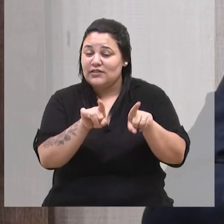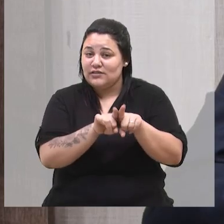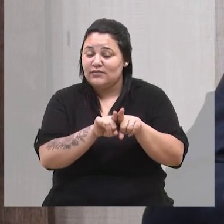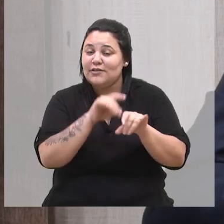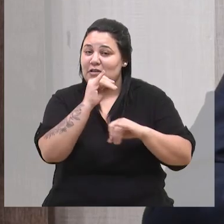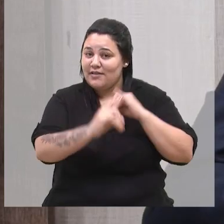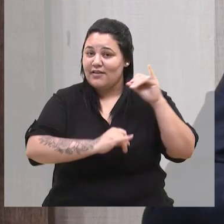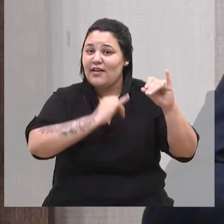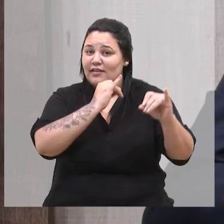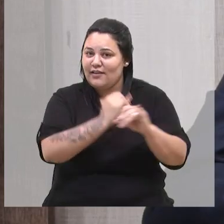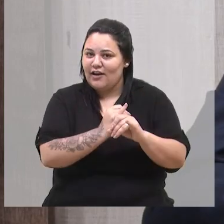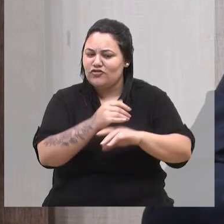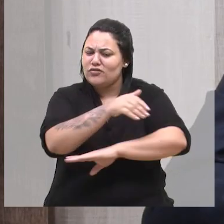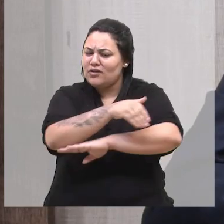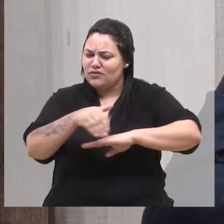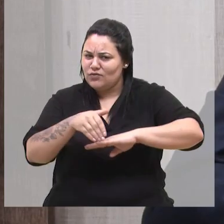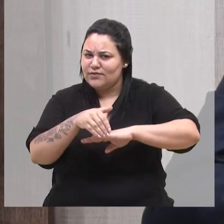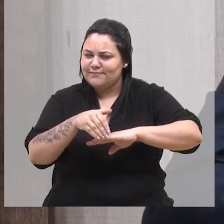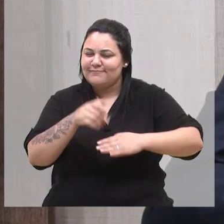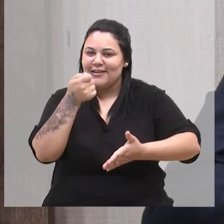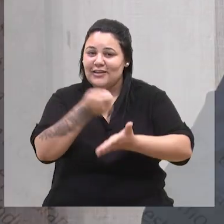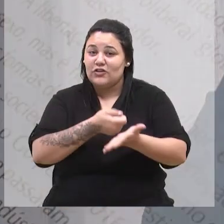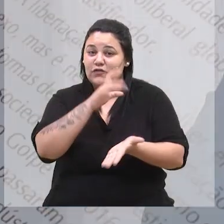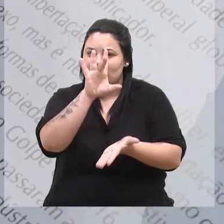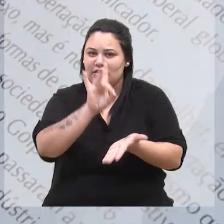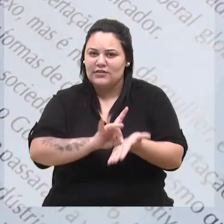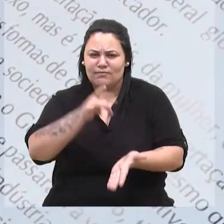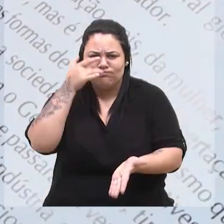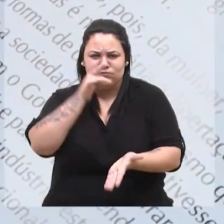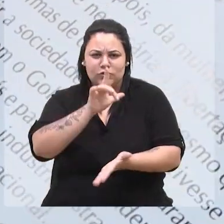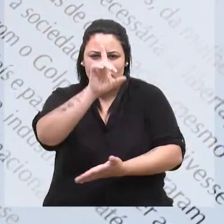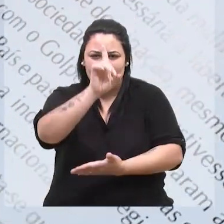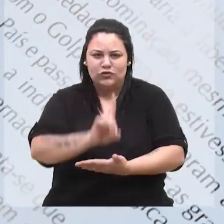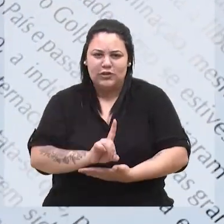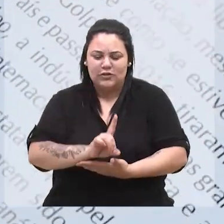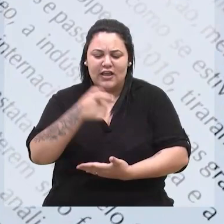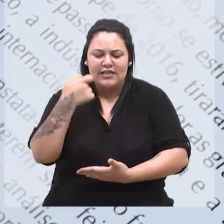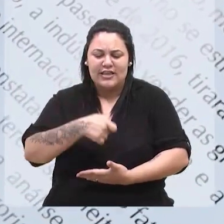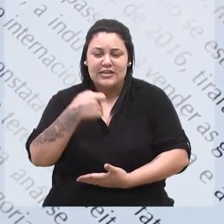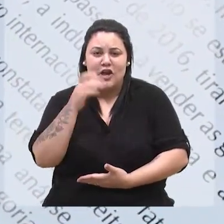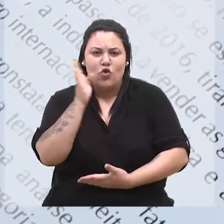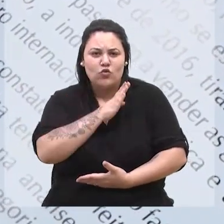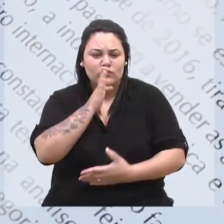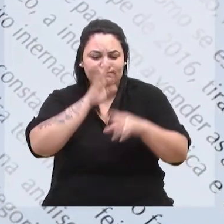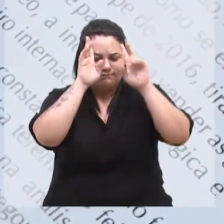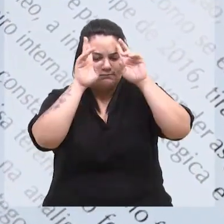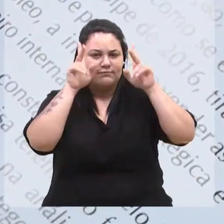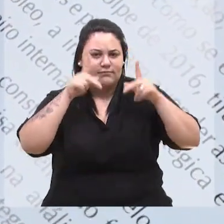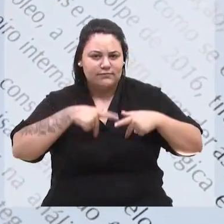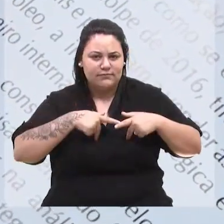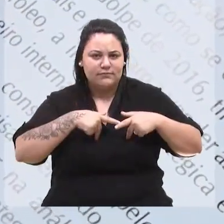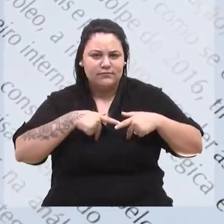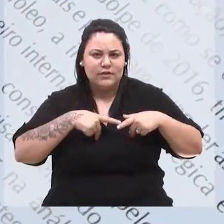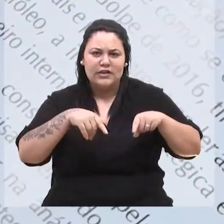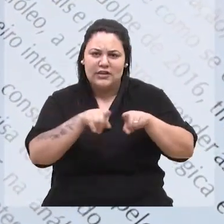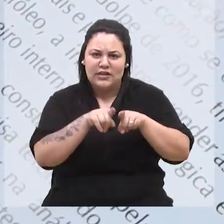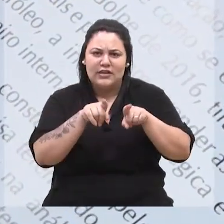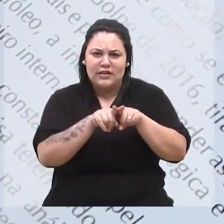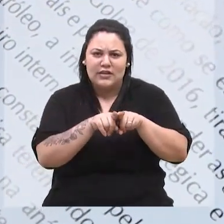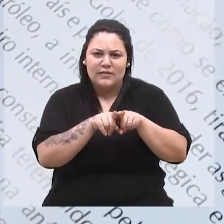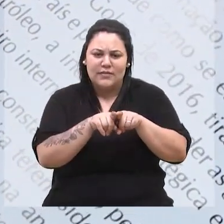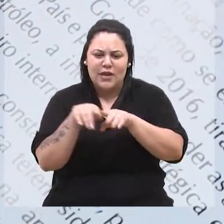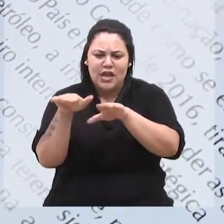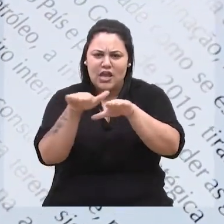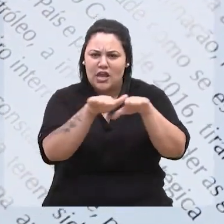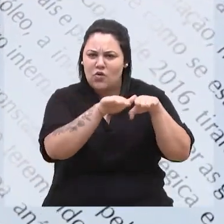virtuais, tentando efetivar os nossos direitos e a necessidade urgente de reconhecimento, redistribuição e